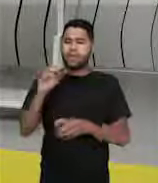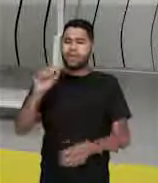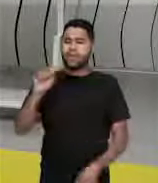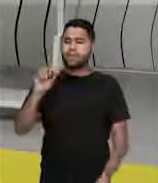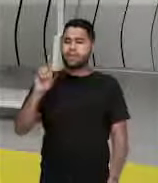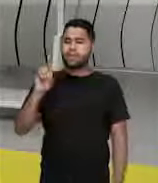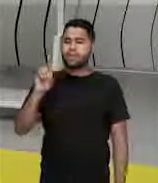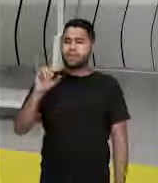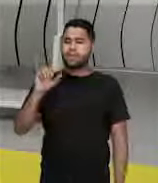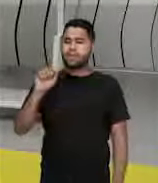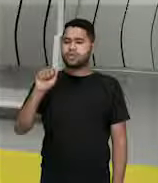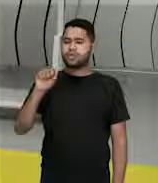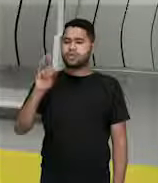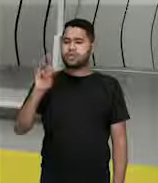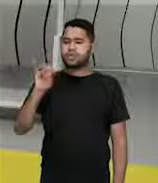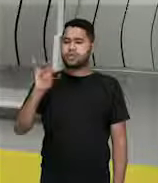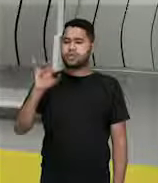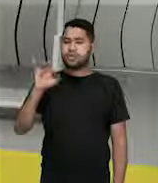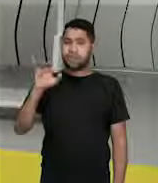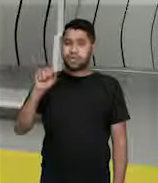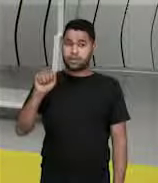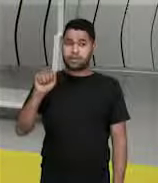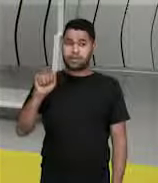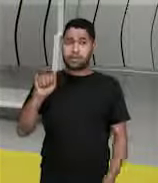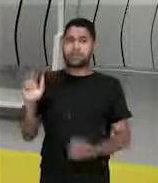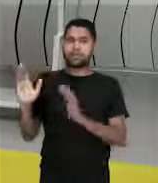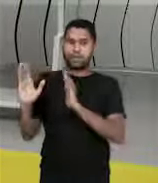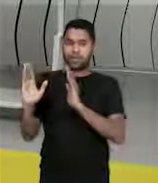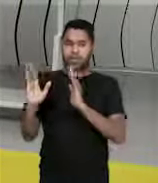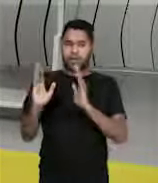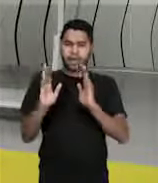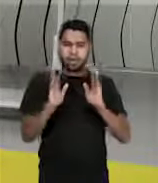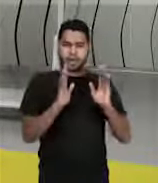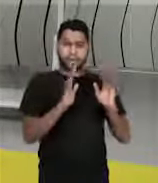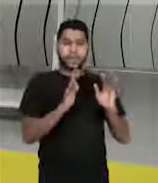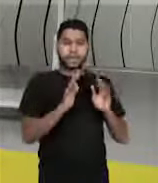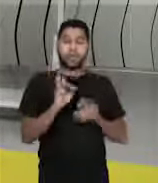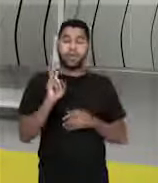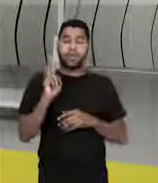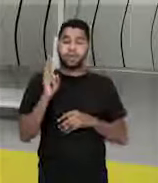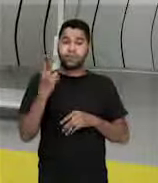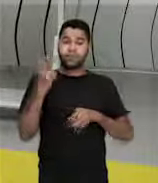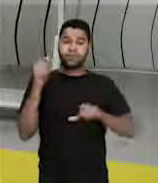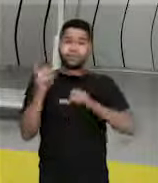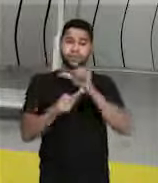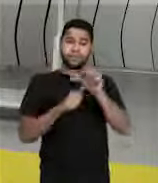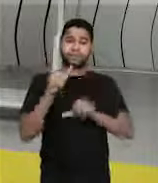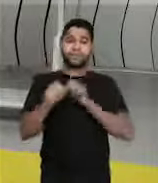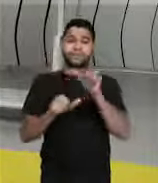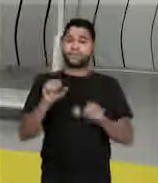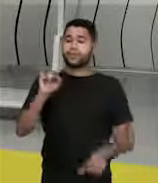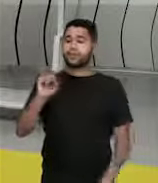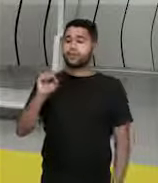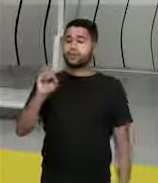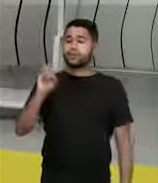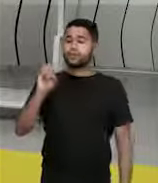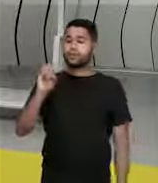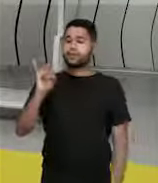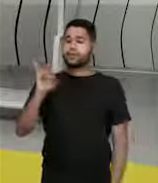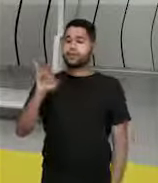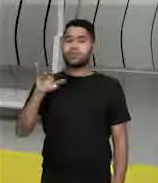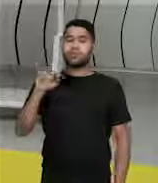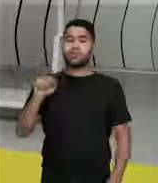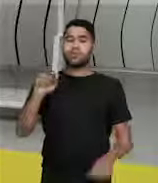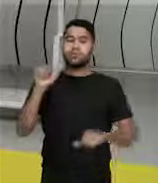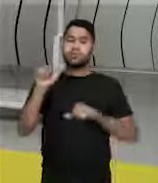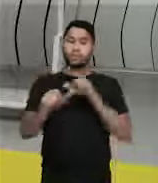adiabática. Então, o ciclo de Carnot é esse. Duas transformações isotérmicas alternadas